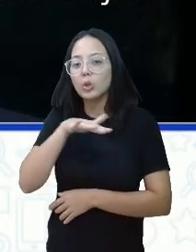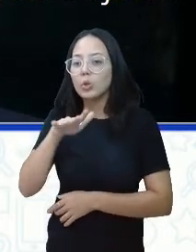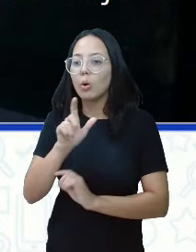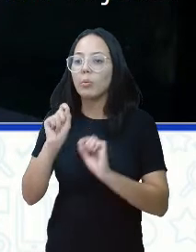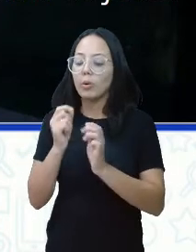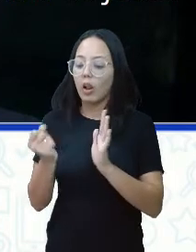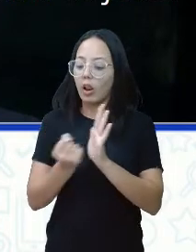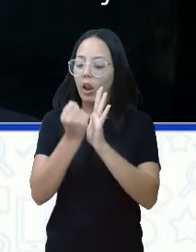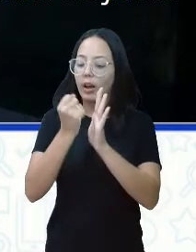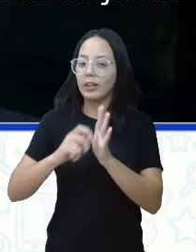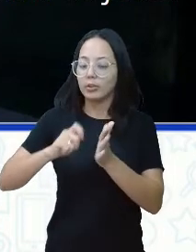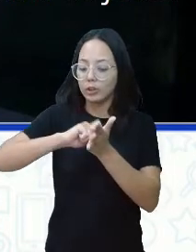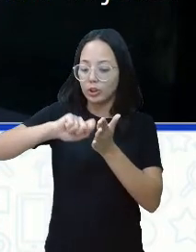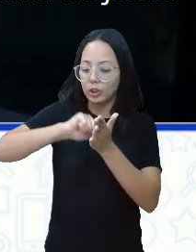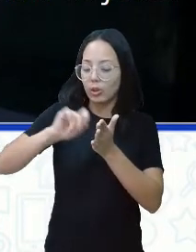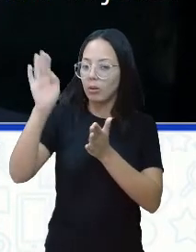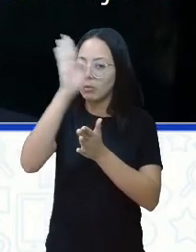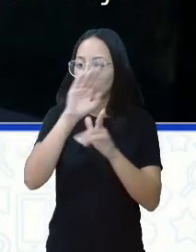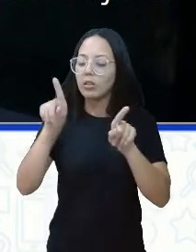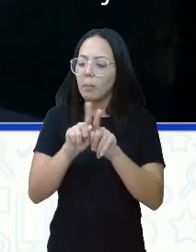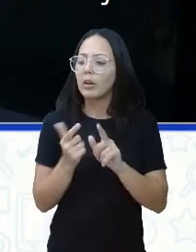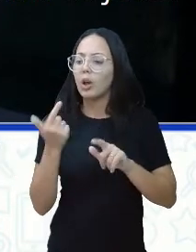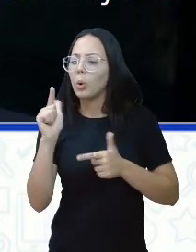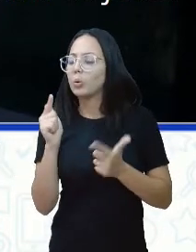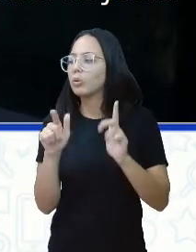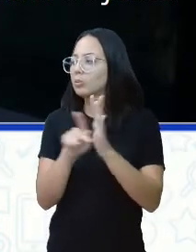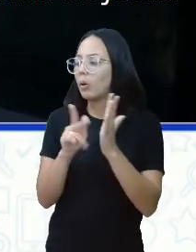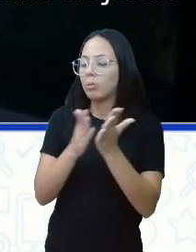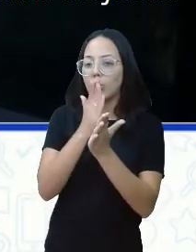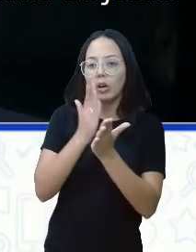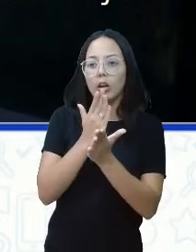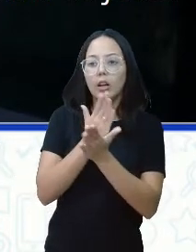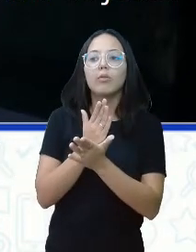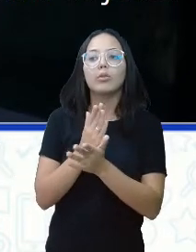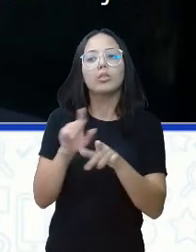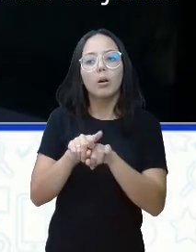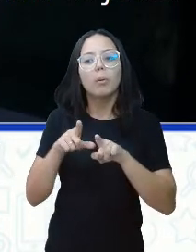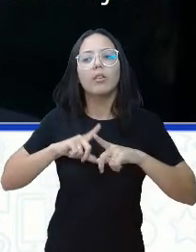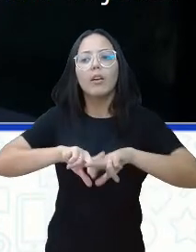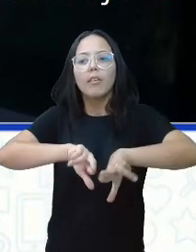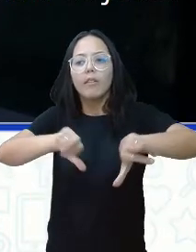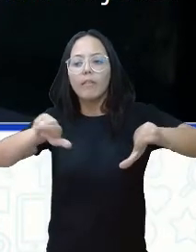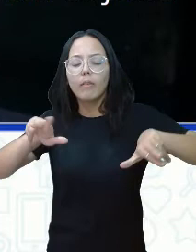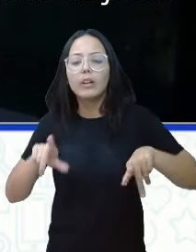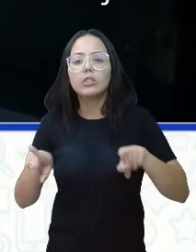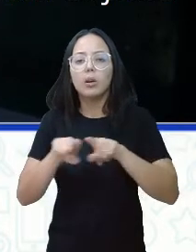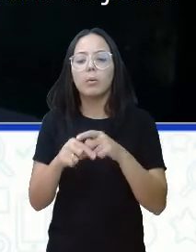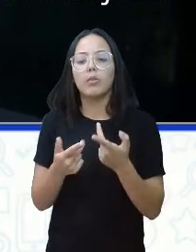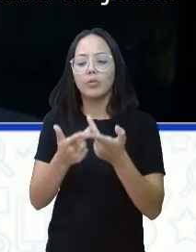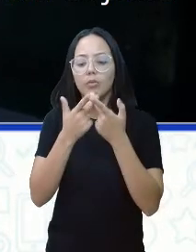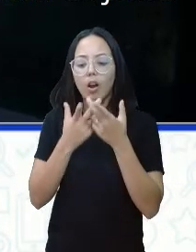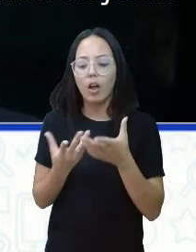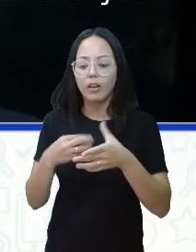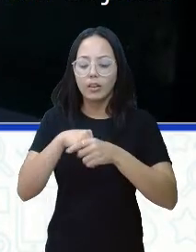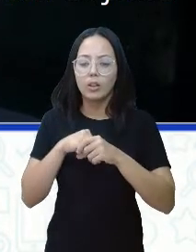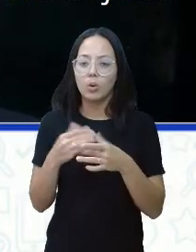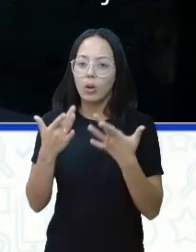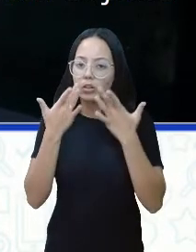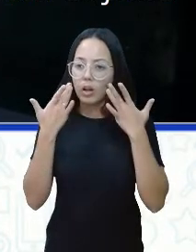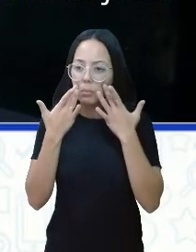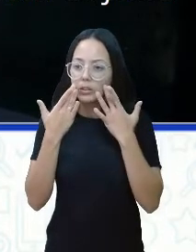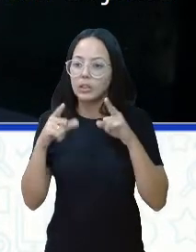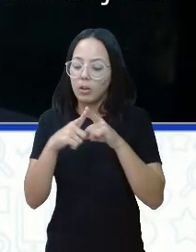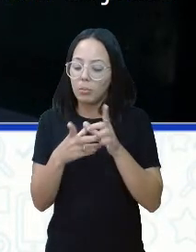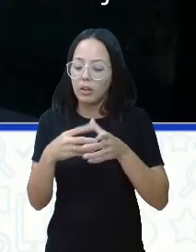escritora brasileira. Outros livros de sua autoria, como Diário de Bitica e Casa de Alvenaria, também foram inseridos na peça e